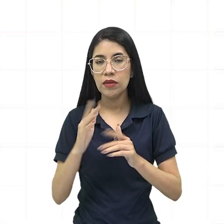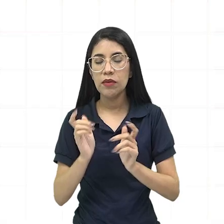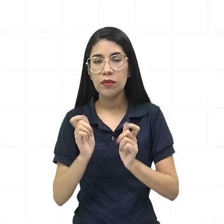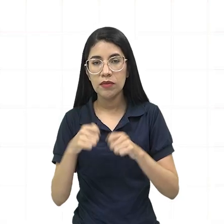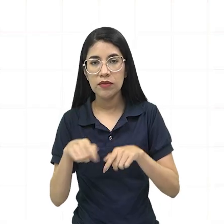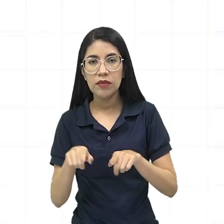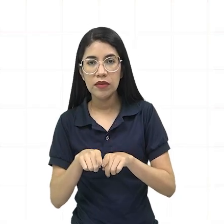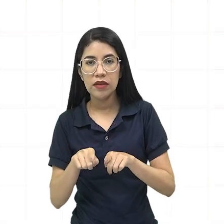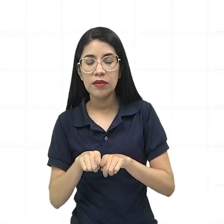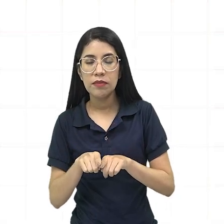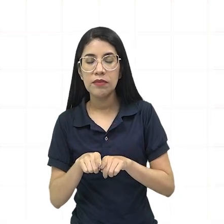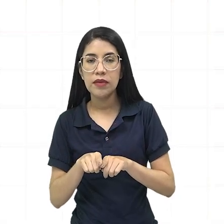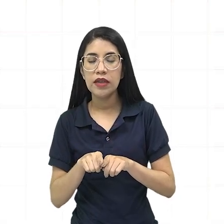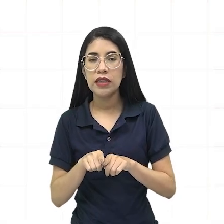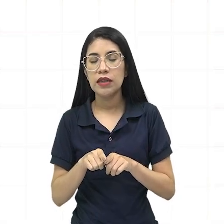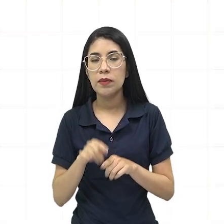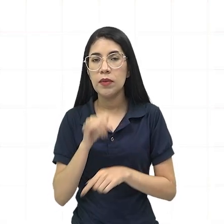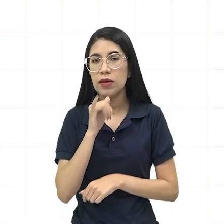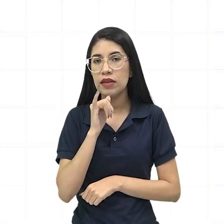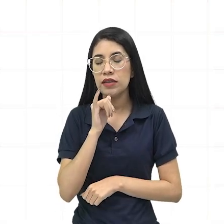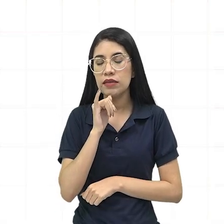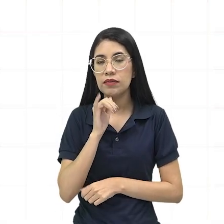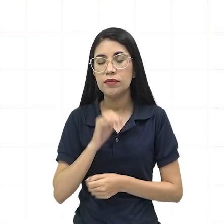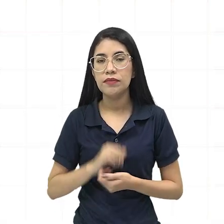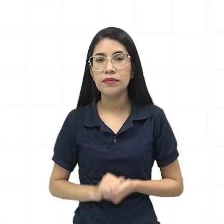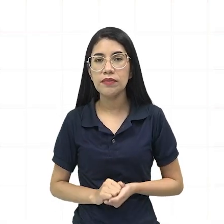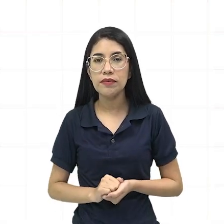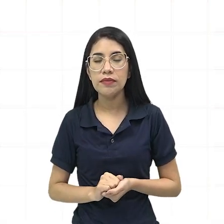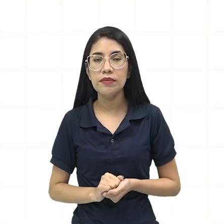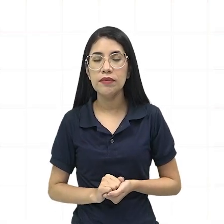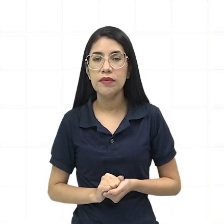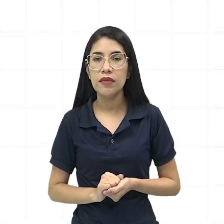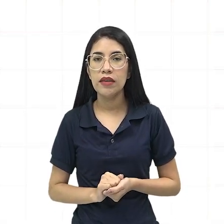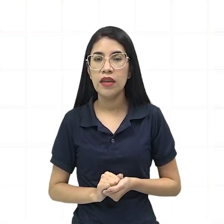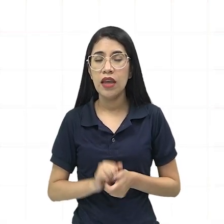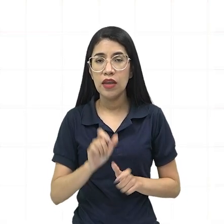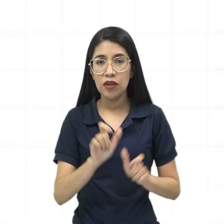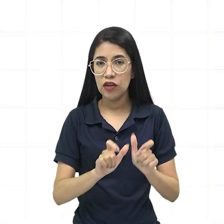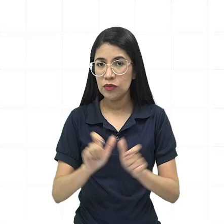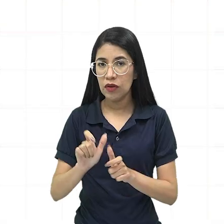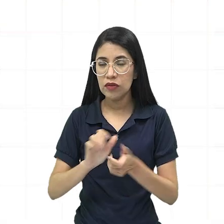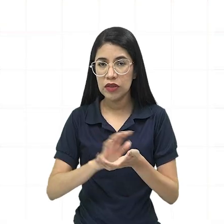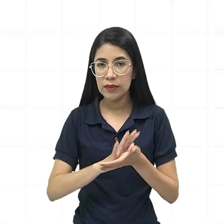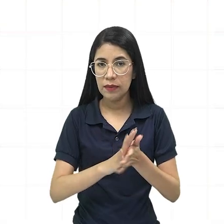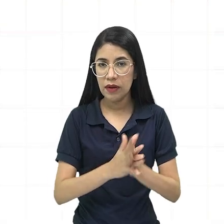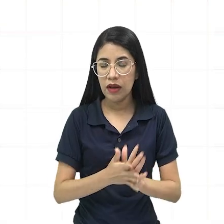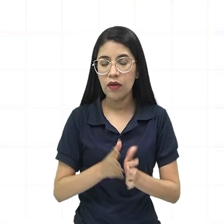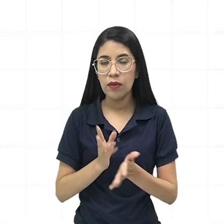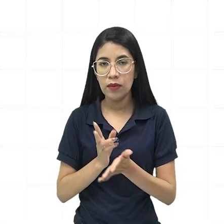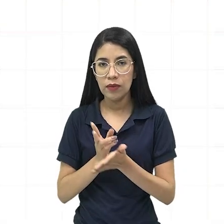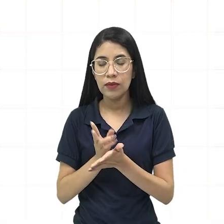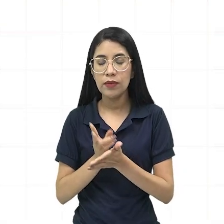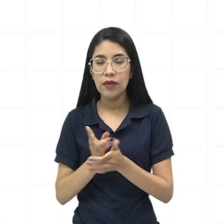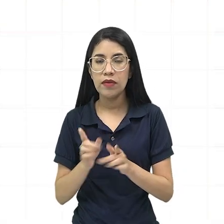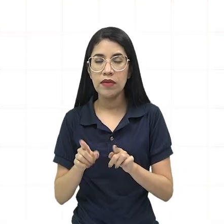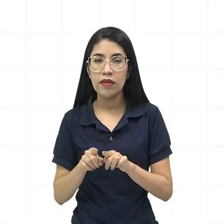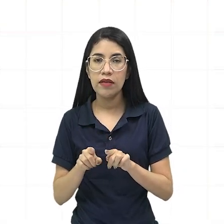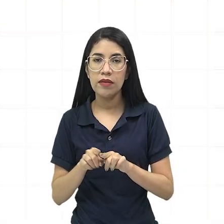é possível, né? Quando a gente pensa, por exemplo, que povos subjugados continuavam, né,